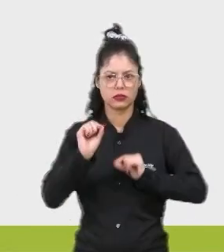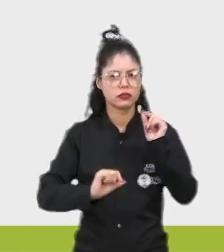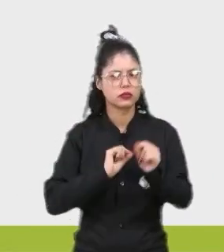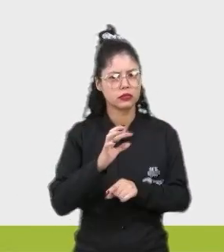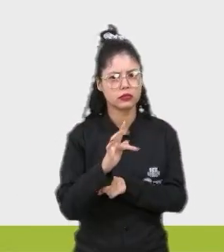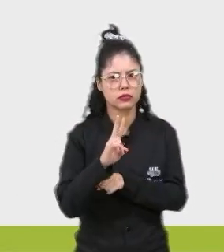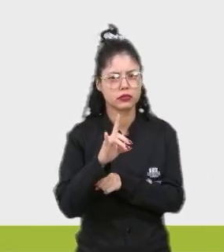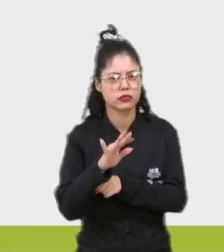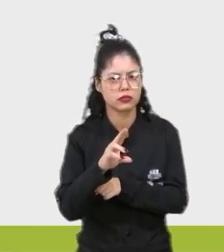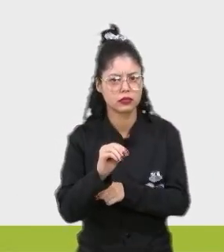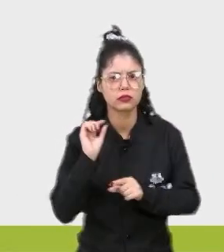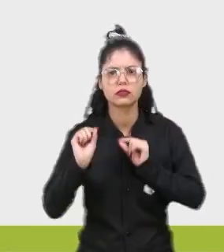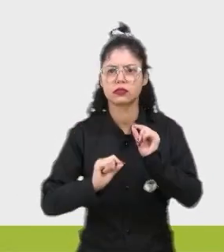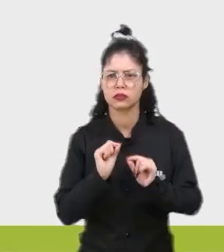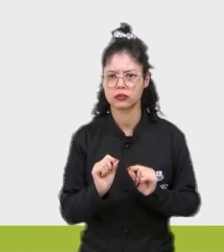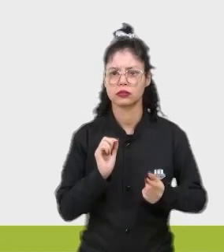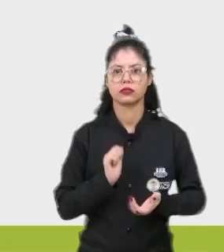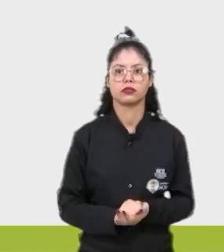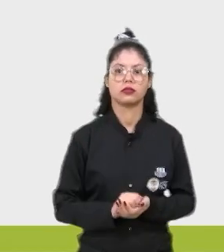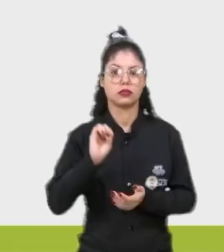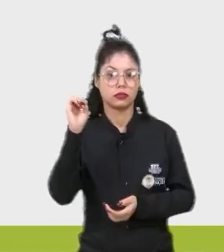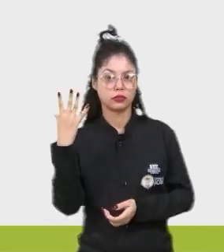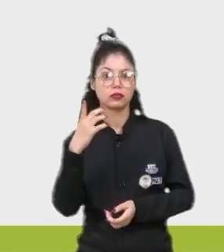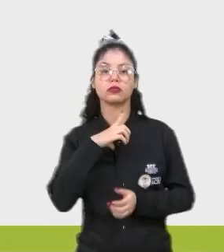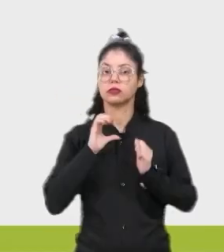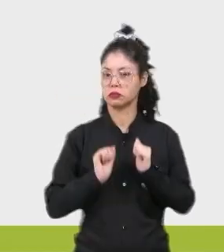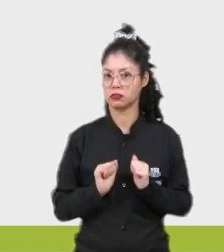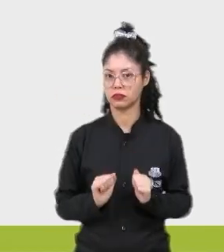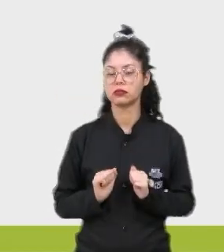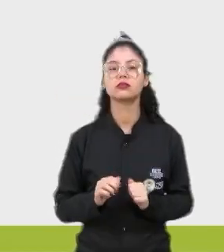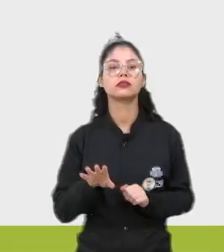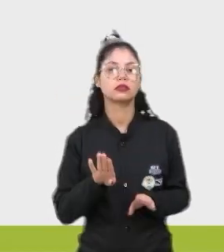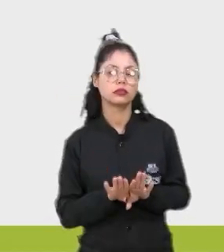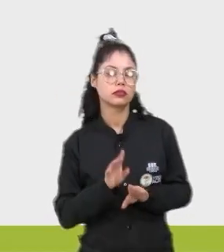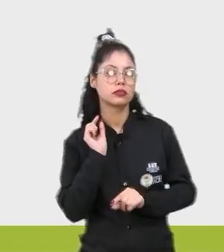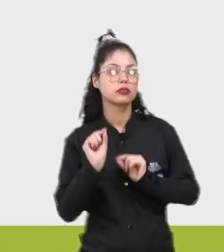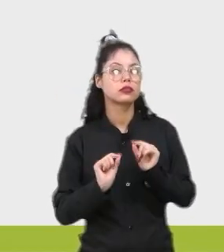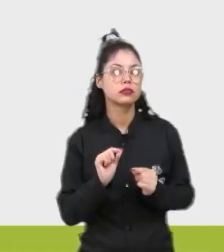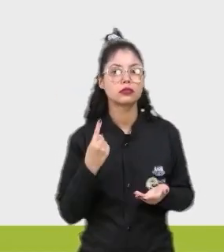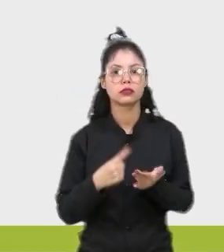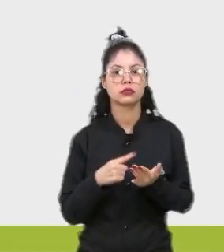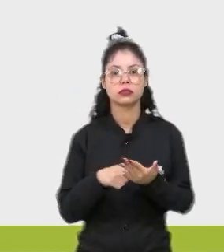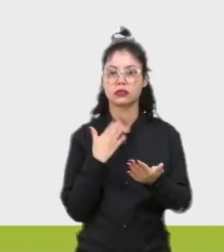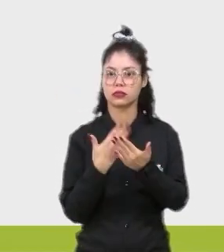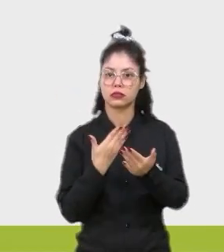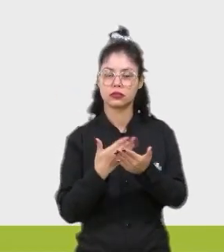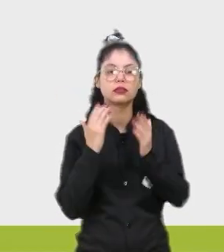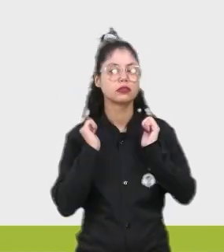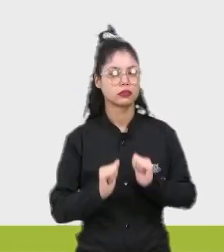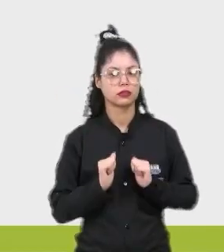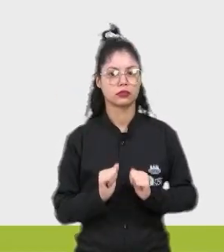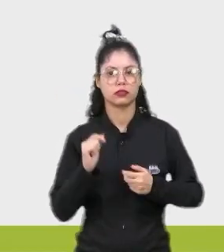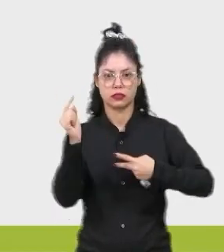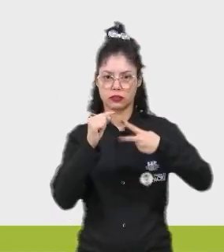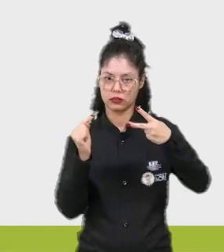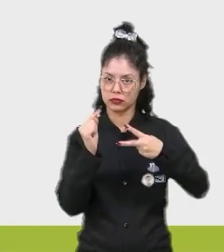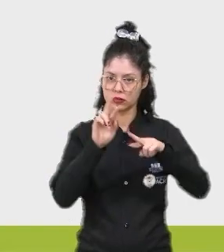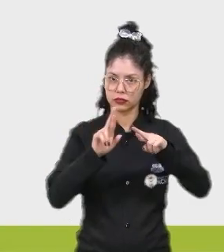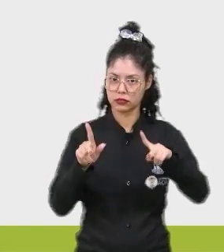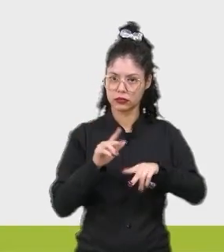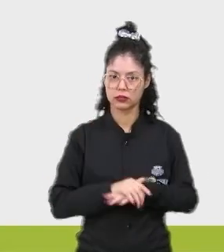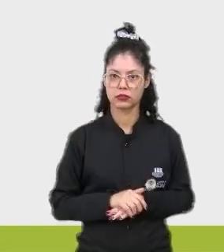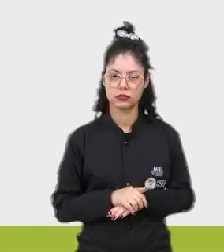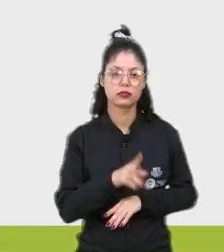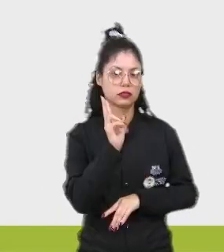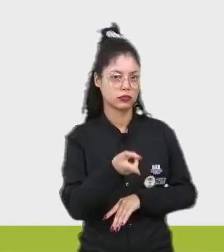esses fenômenos ondulatórios? Os efeitos eles podem ocorrer de acordo com a área de estudo, e eles podem ocorrer de dois meios diferentes,